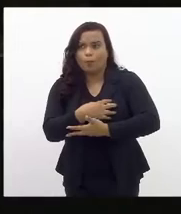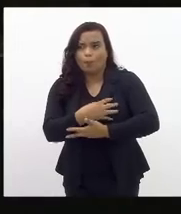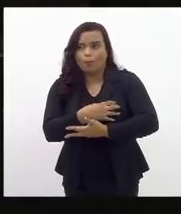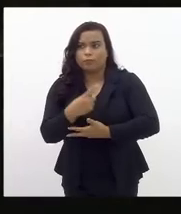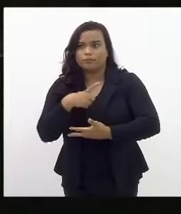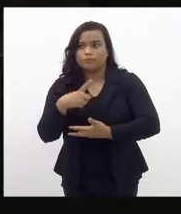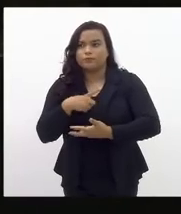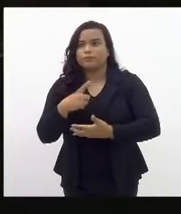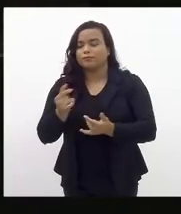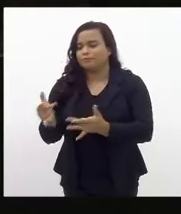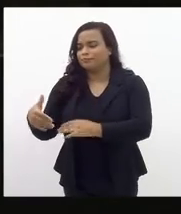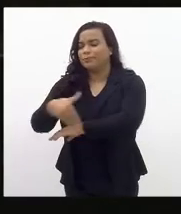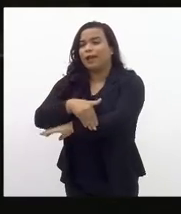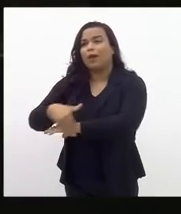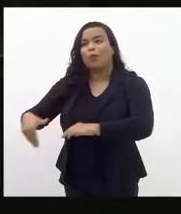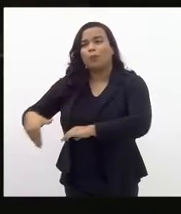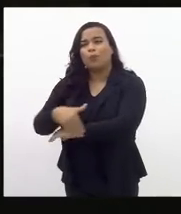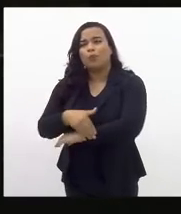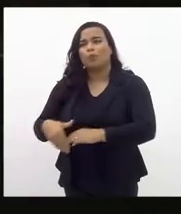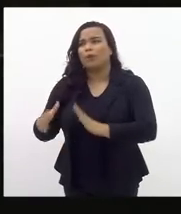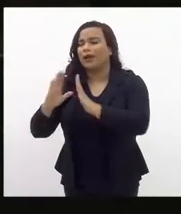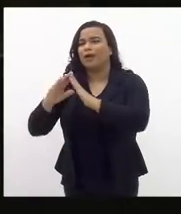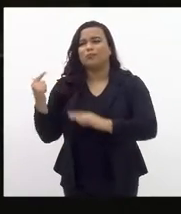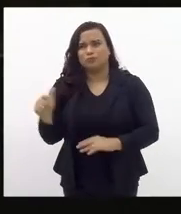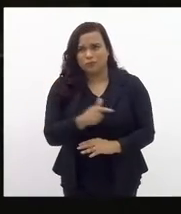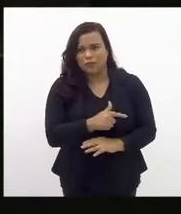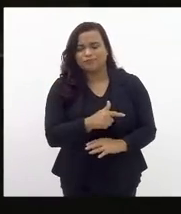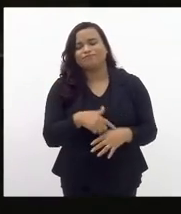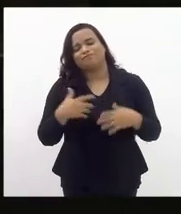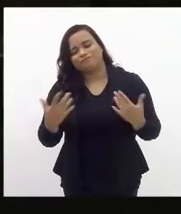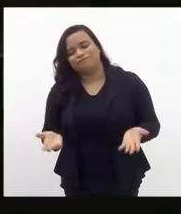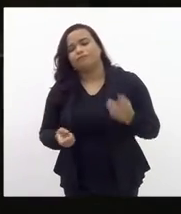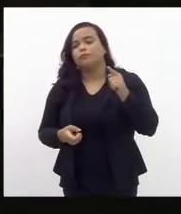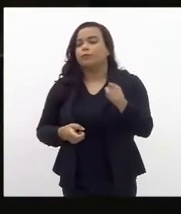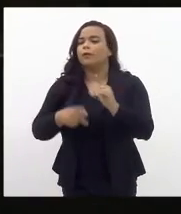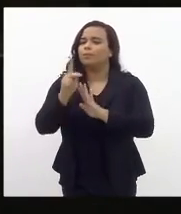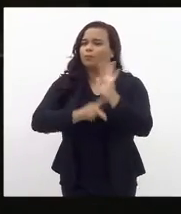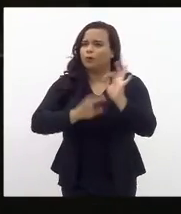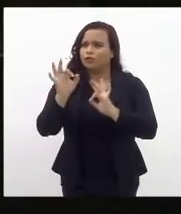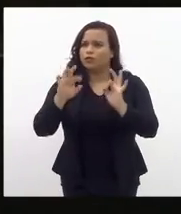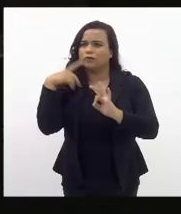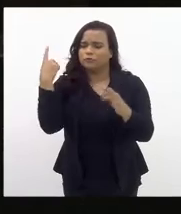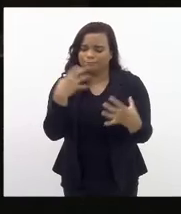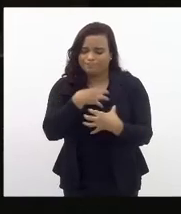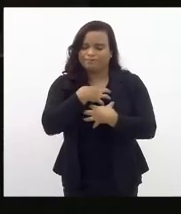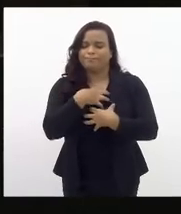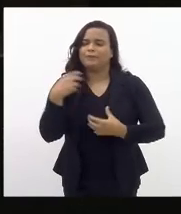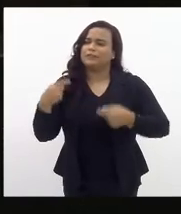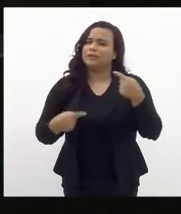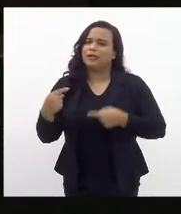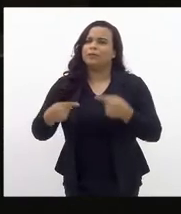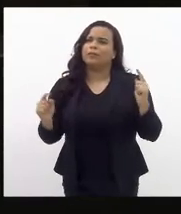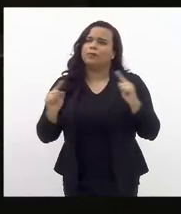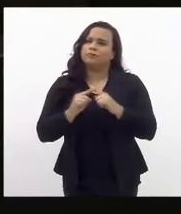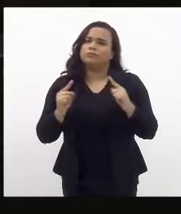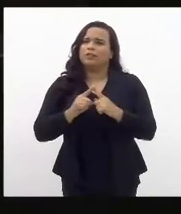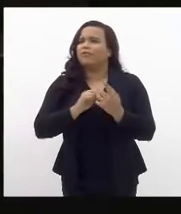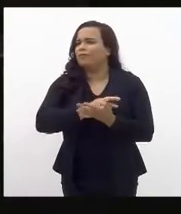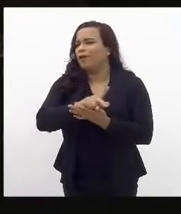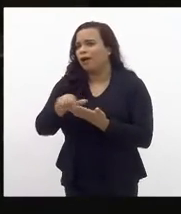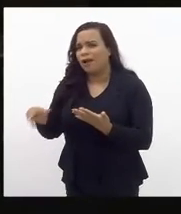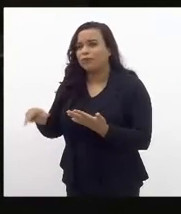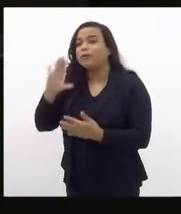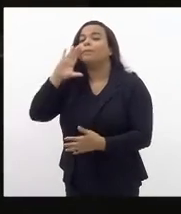rua. Tiaju, esse projeto é um projeto que mexe muito com os debates que nós temos feito, em especial